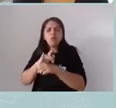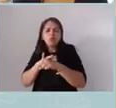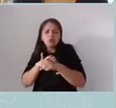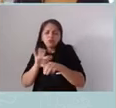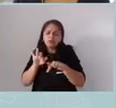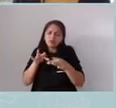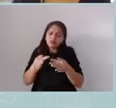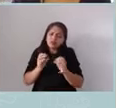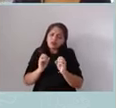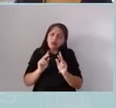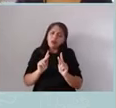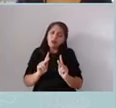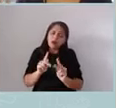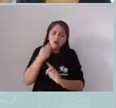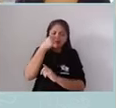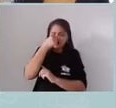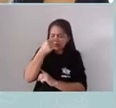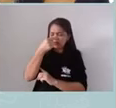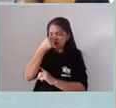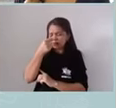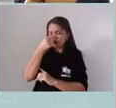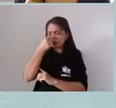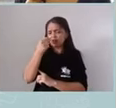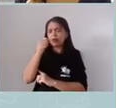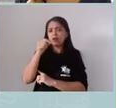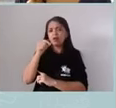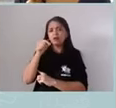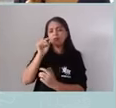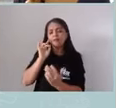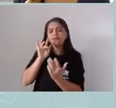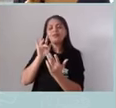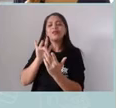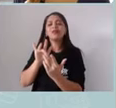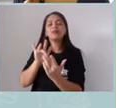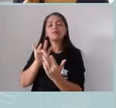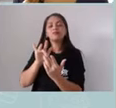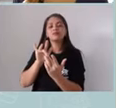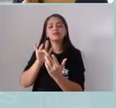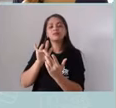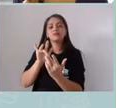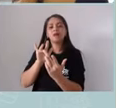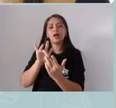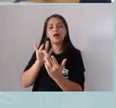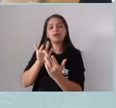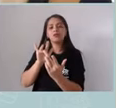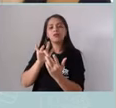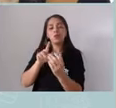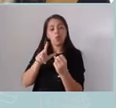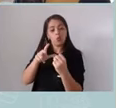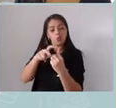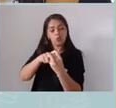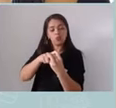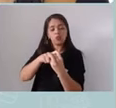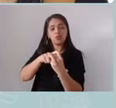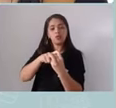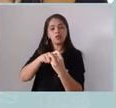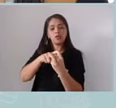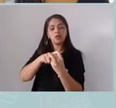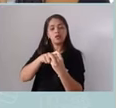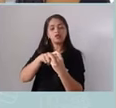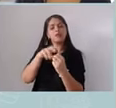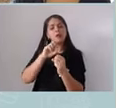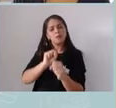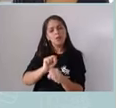Uma gripe comum, por exemplo. Você vai ter contato com o vírus, e aí pode esperar pela sua